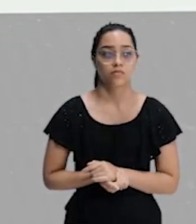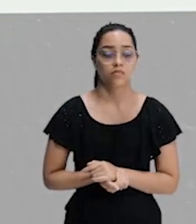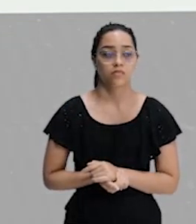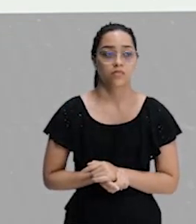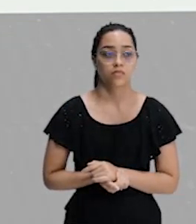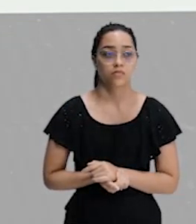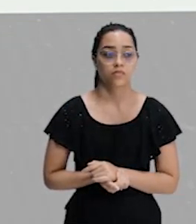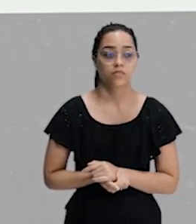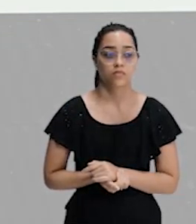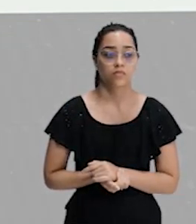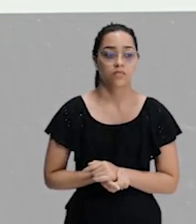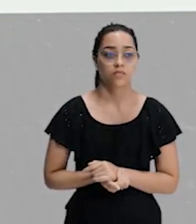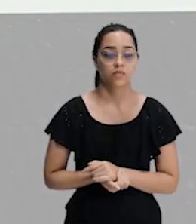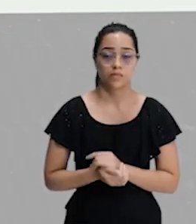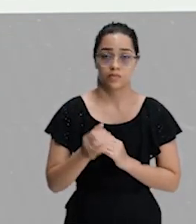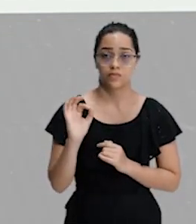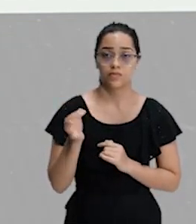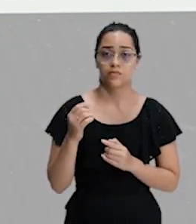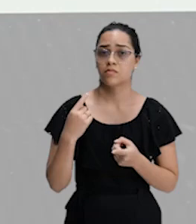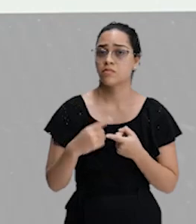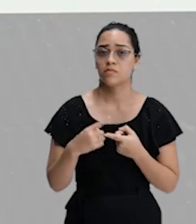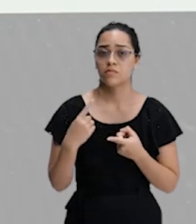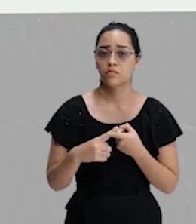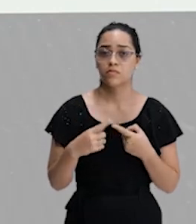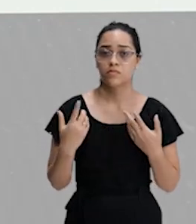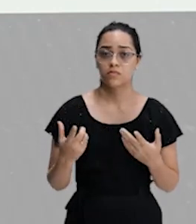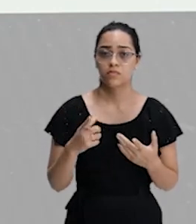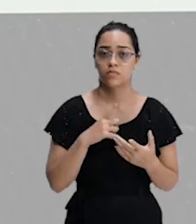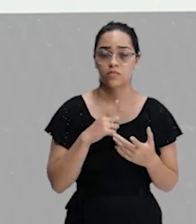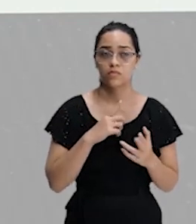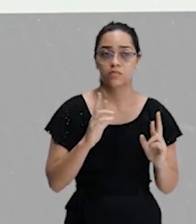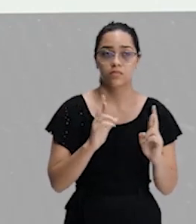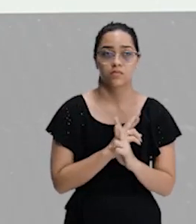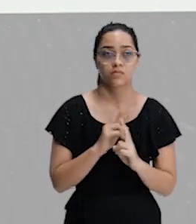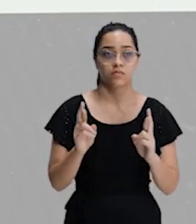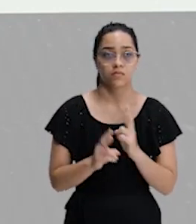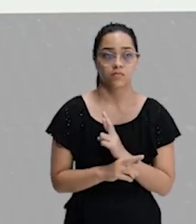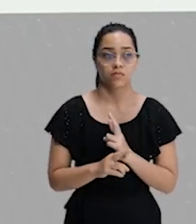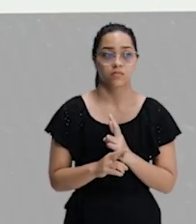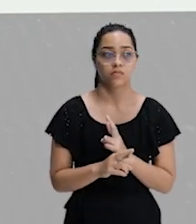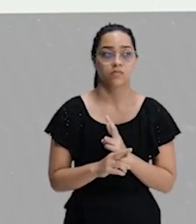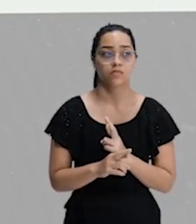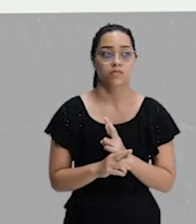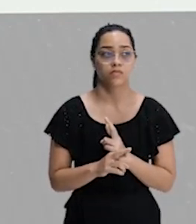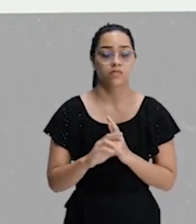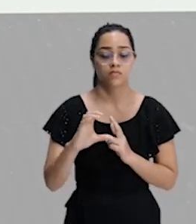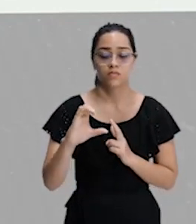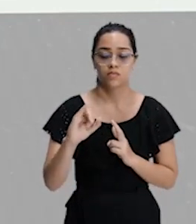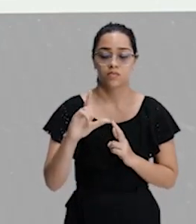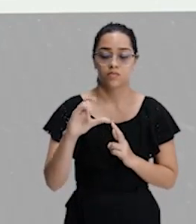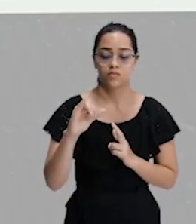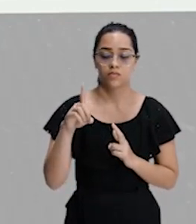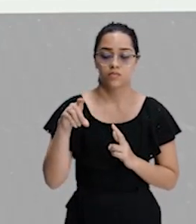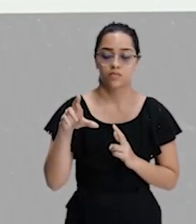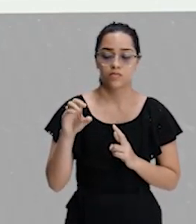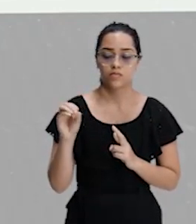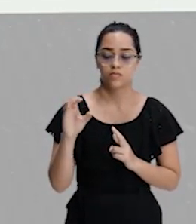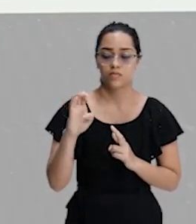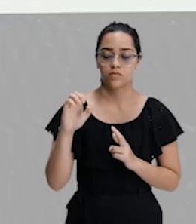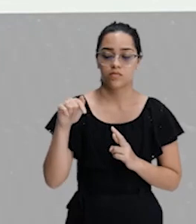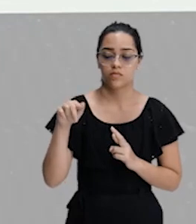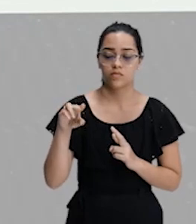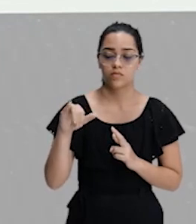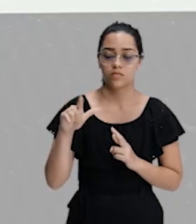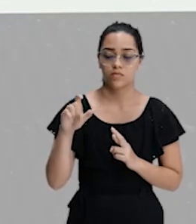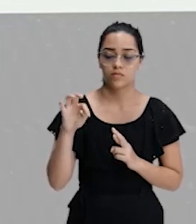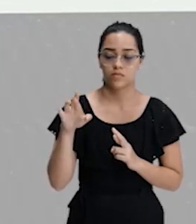2R. Certo? Por quê? Porque se trata de um cilindro equilátero. Trata de um